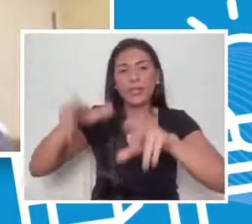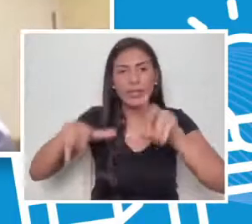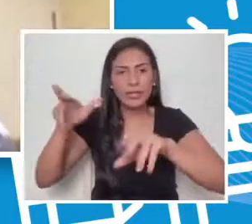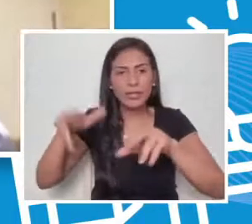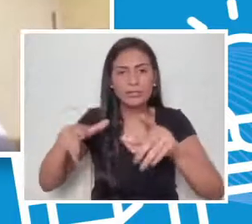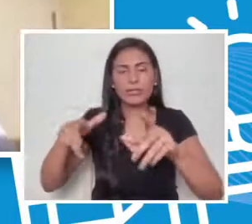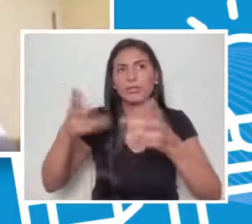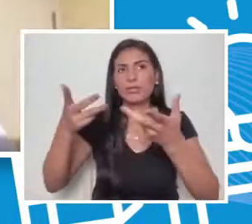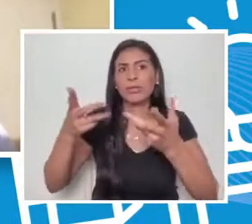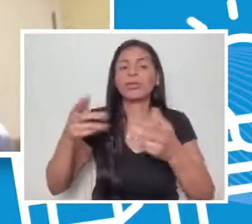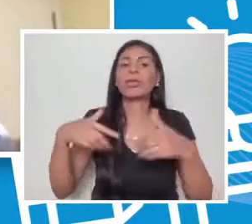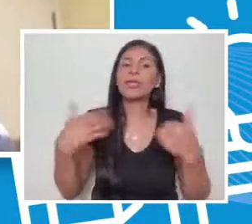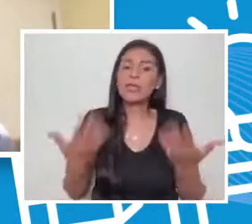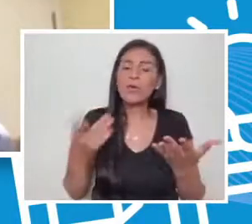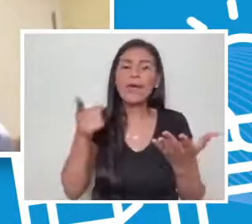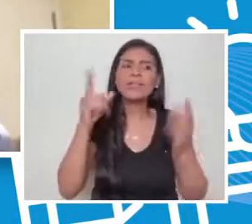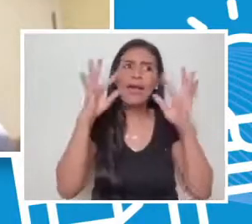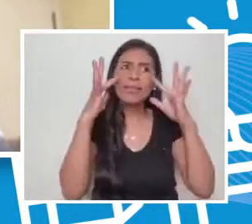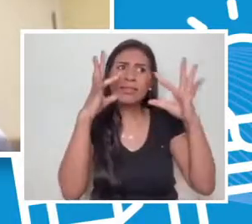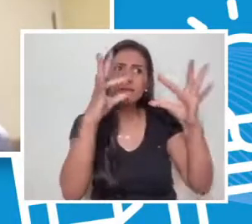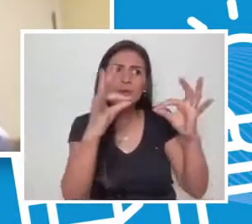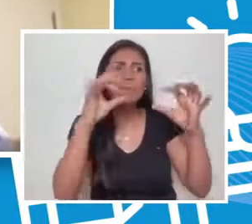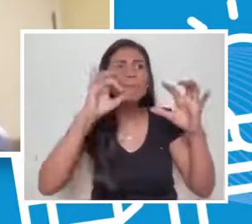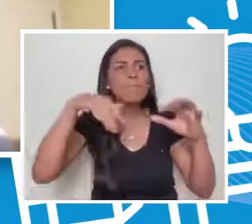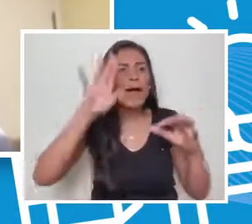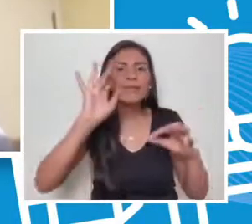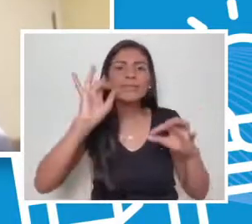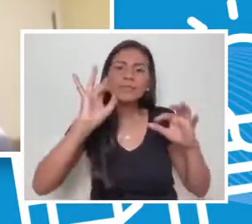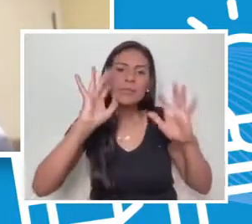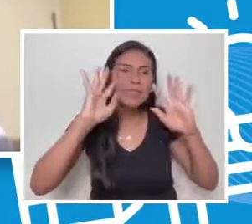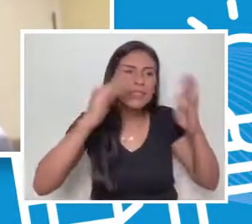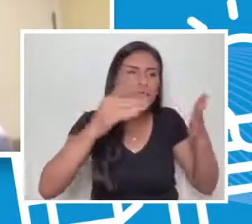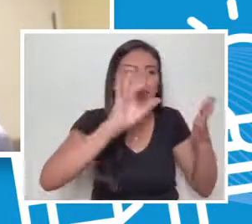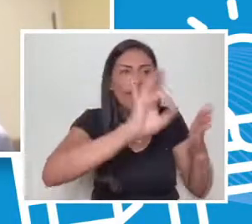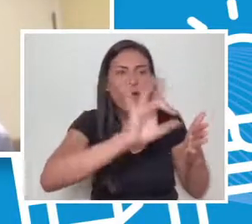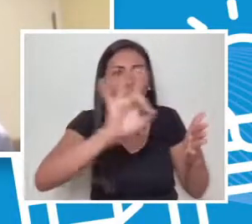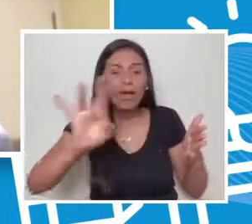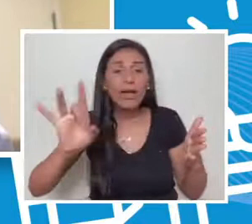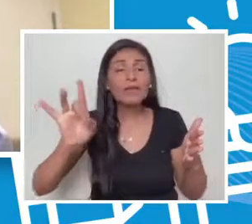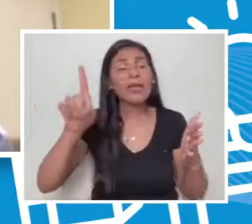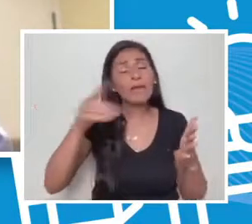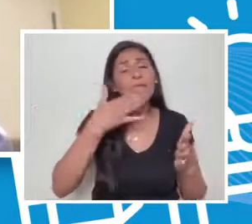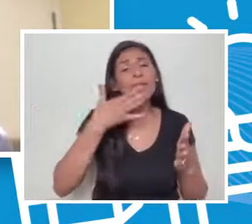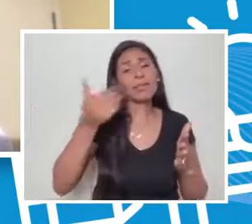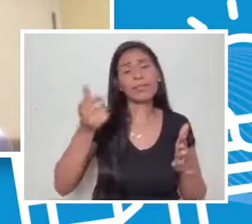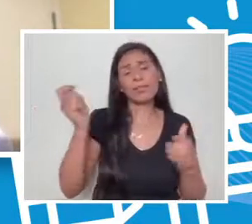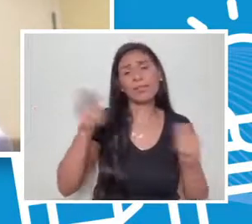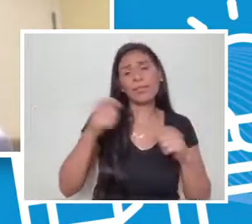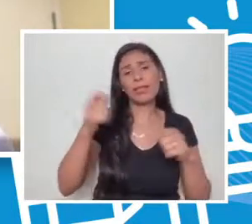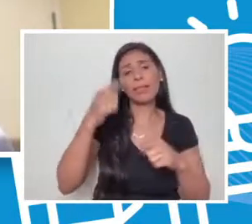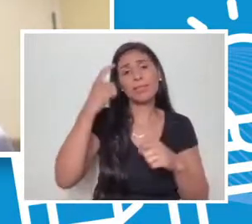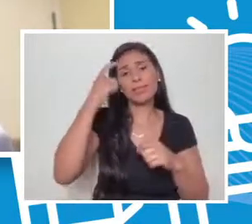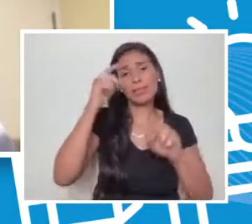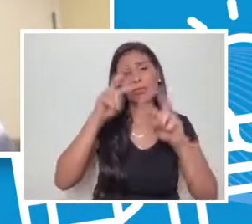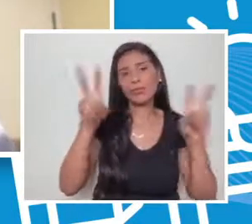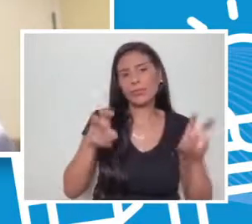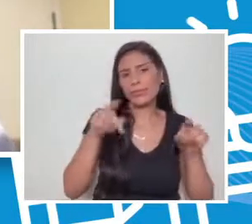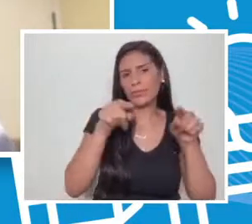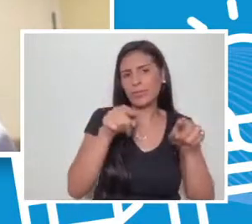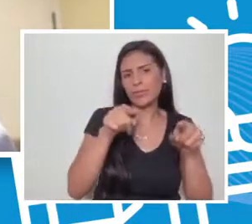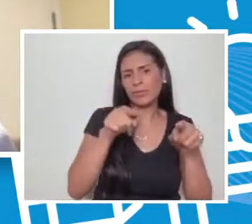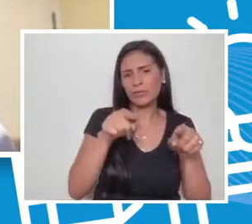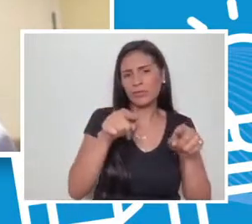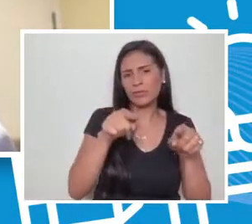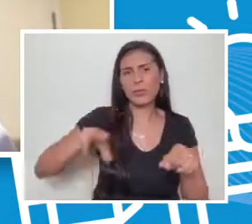mais personalizada, é um ganho. A gente pode saber usar isso e tirar proveito, em vez de substituir o professor como profissional. A